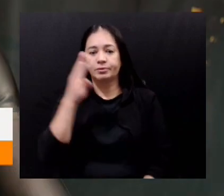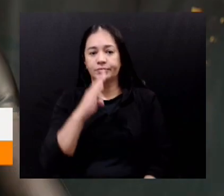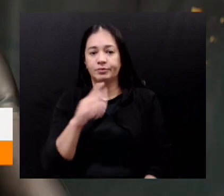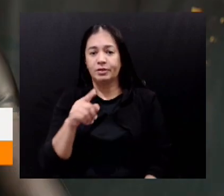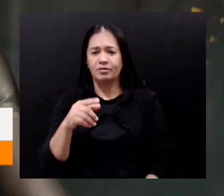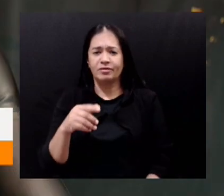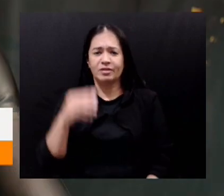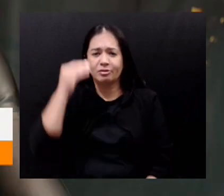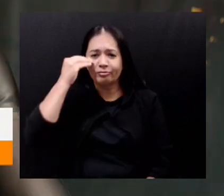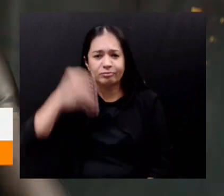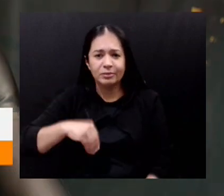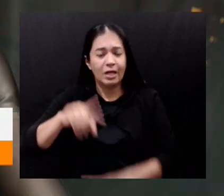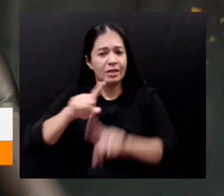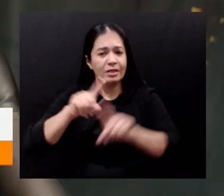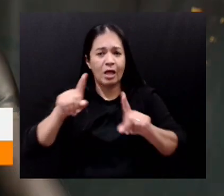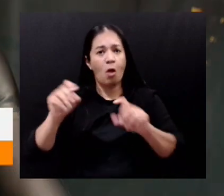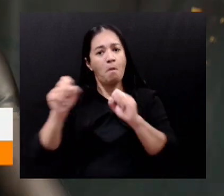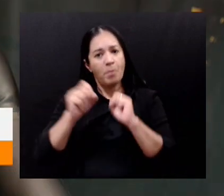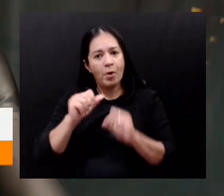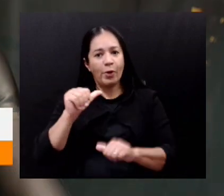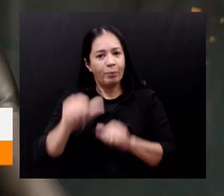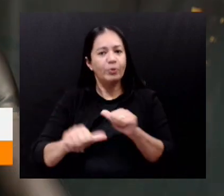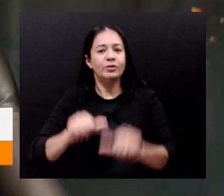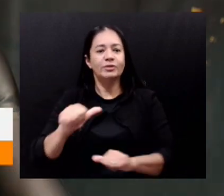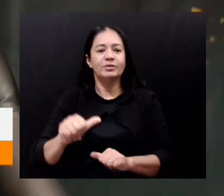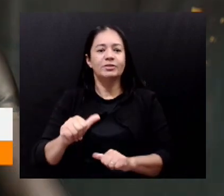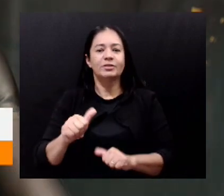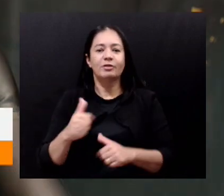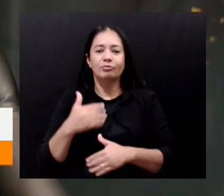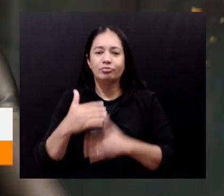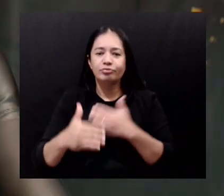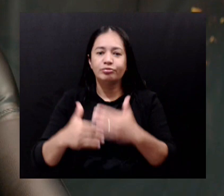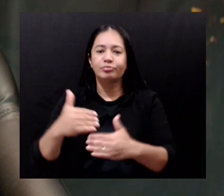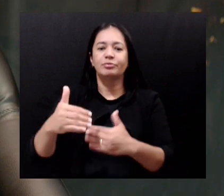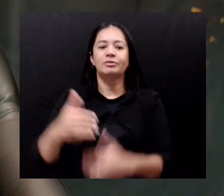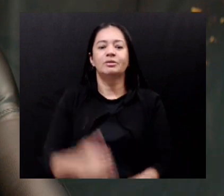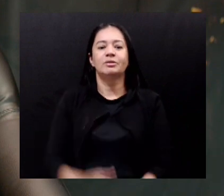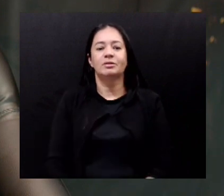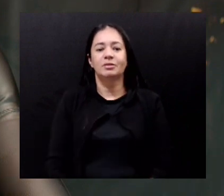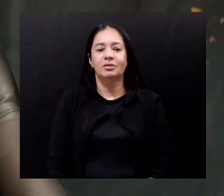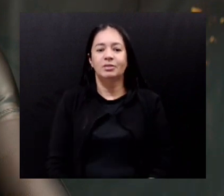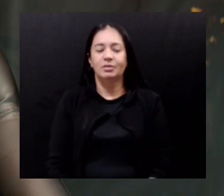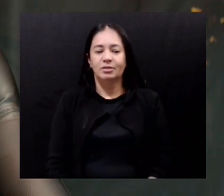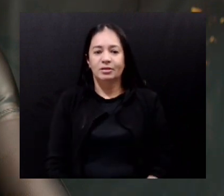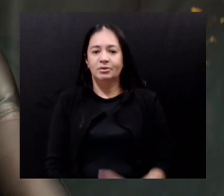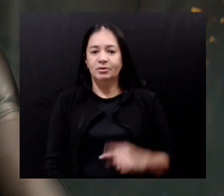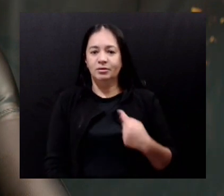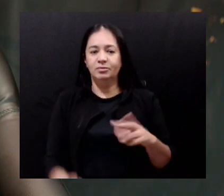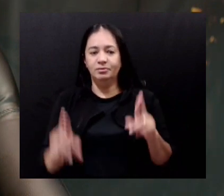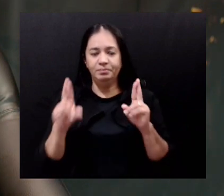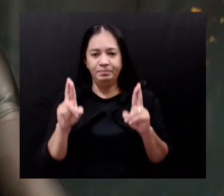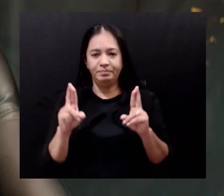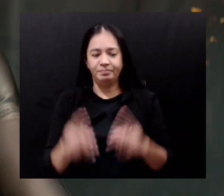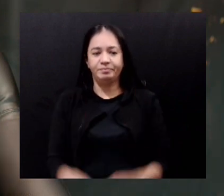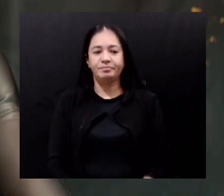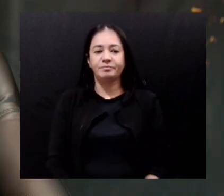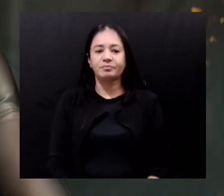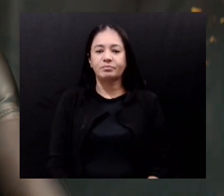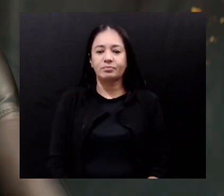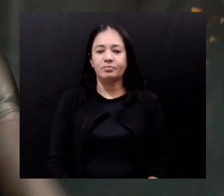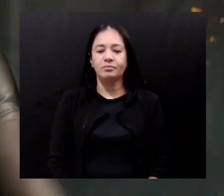mude não. e as coisas aconteçam. A gente torce por Com isso, né. certeza, com Tá certeza. bom, 8h31, vamos lá. A Beatriz do